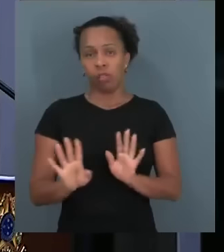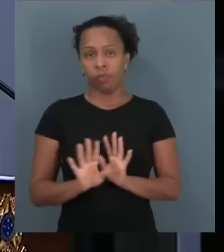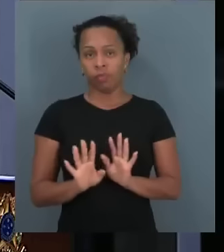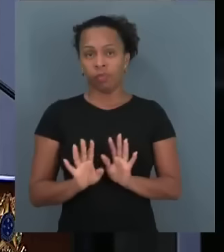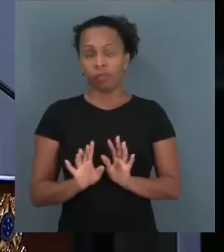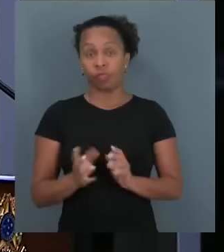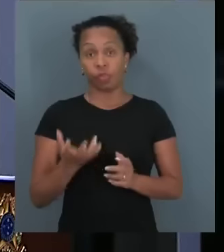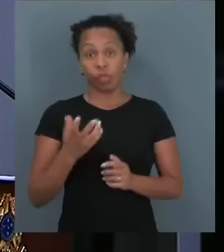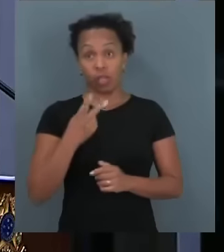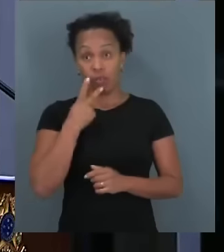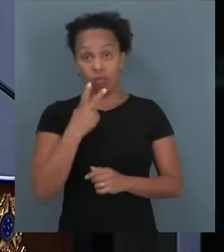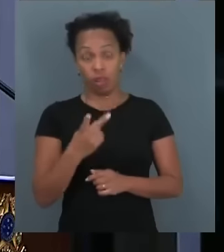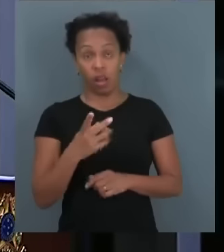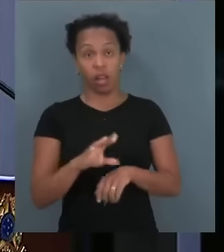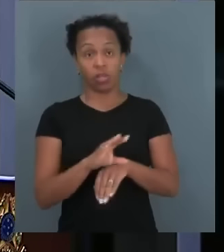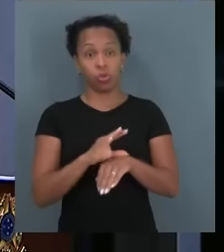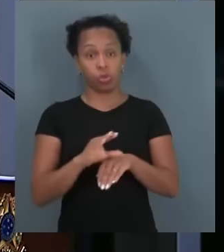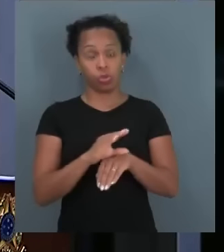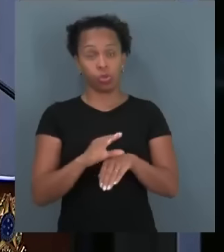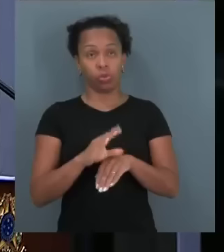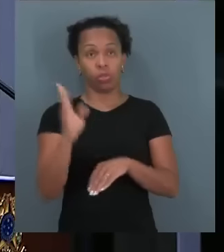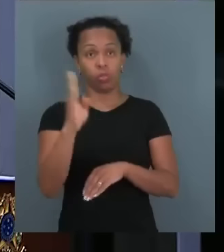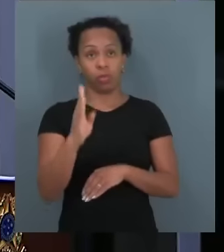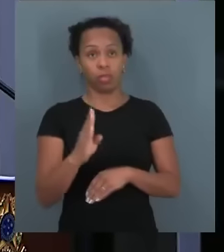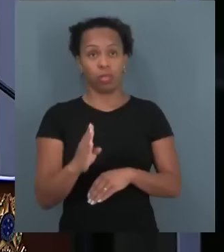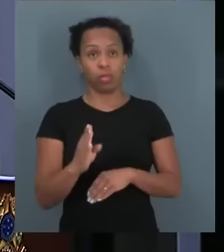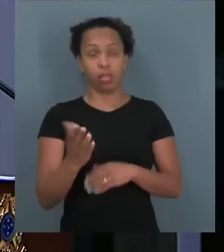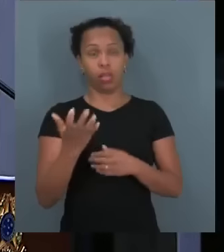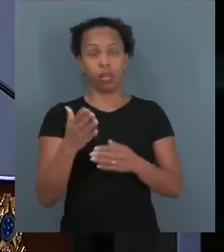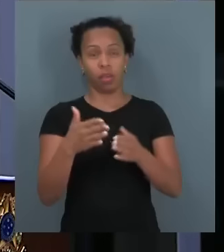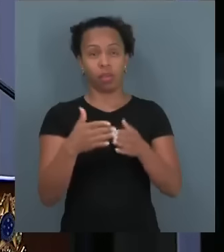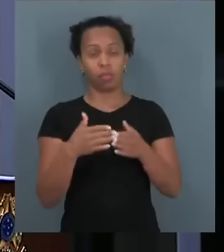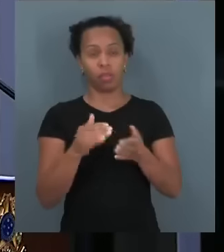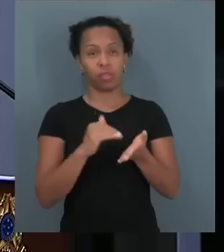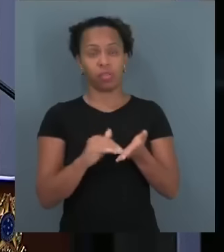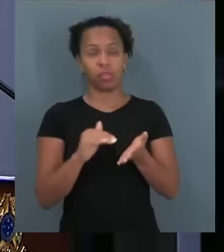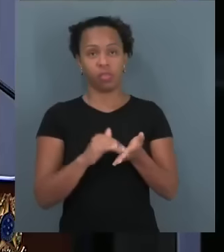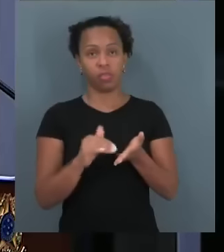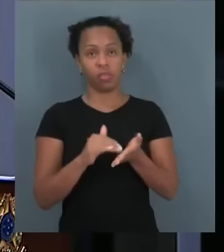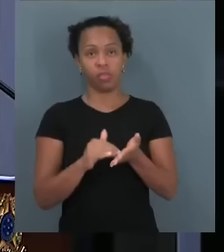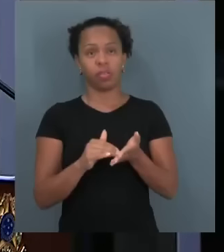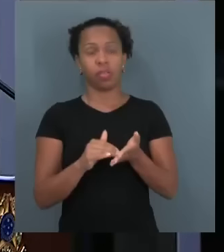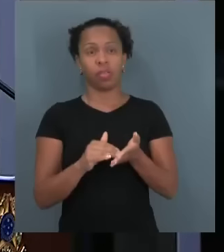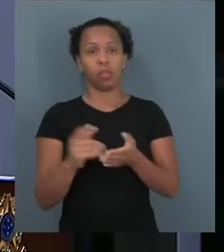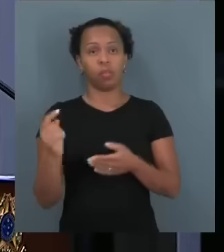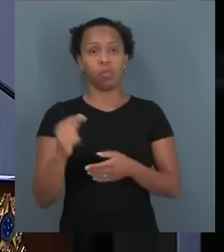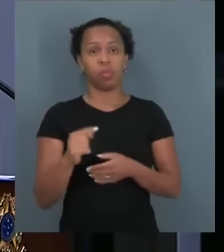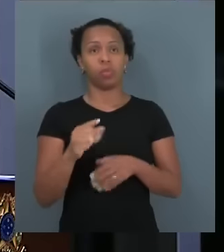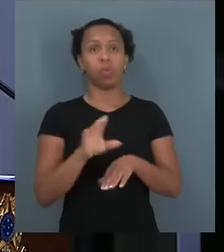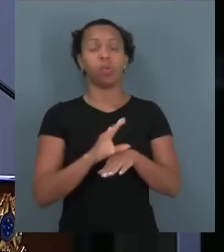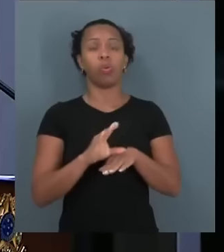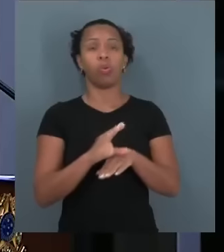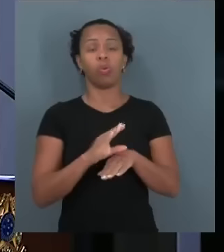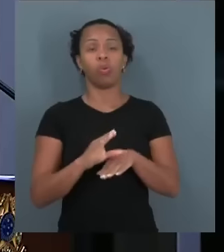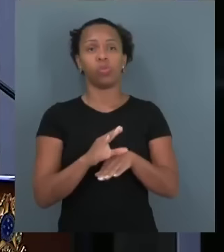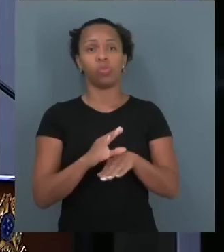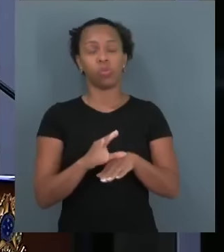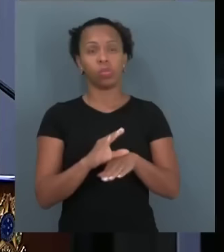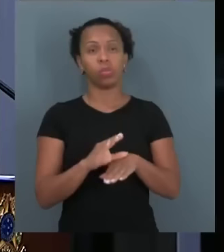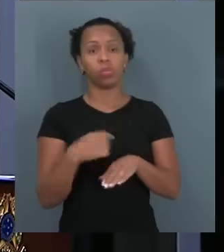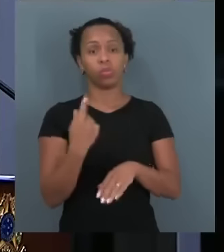venho falar de Constituição brasileira. Eu queria pedir à secretaria que me trouxesse aqui uma Constituição, a Carta Magna do